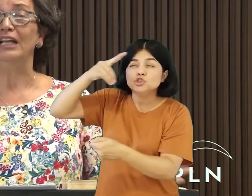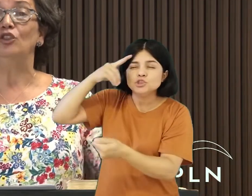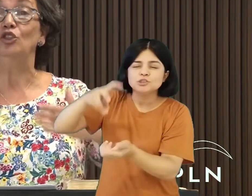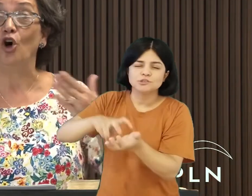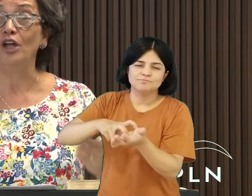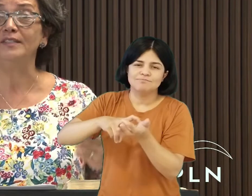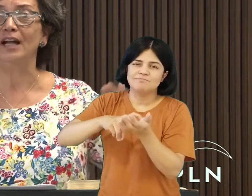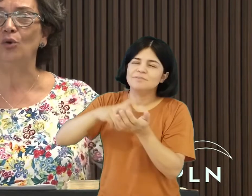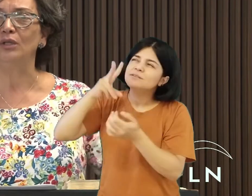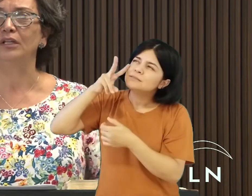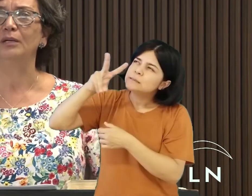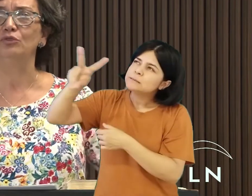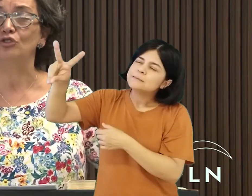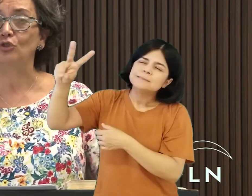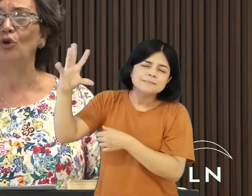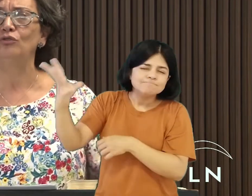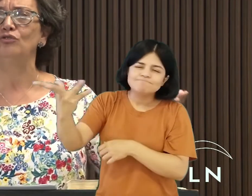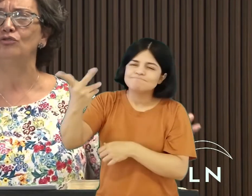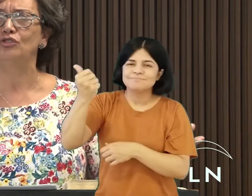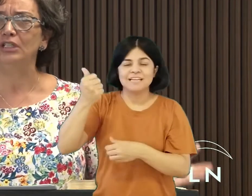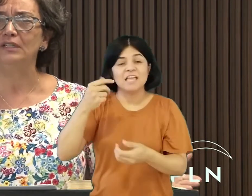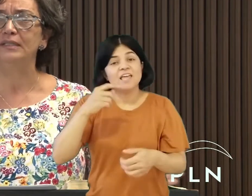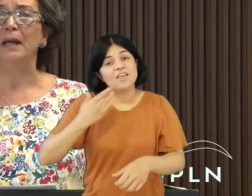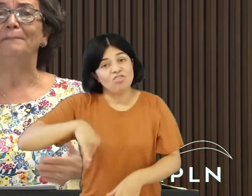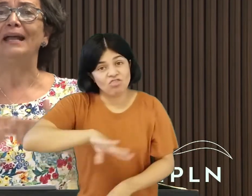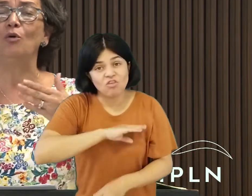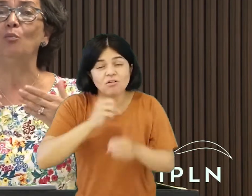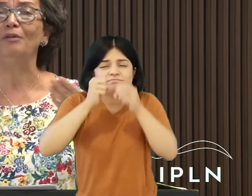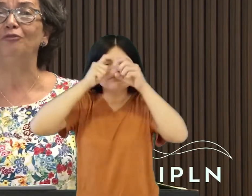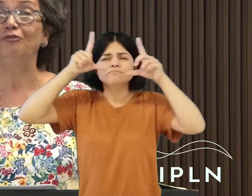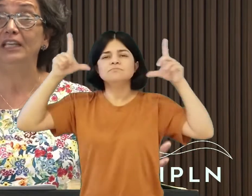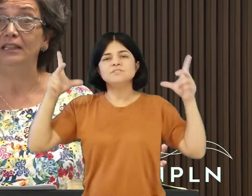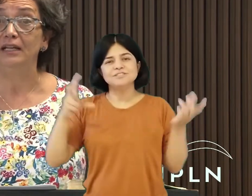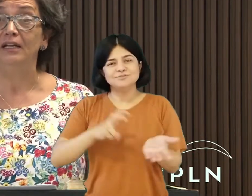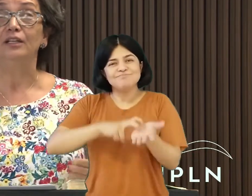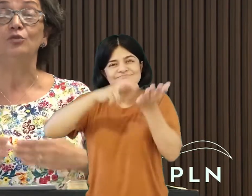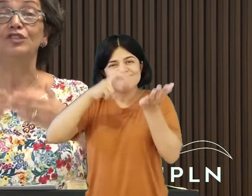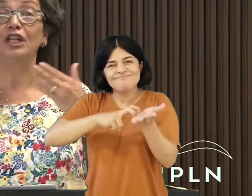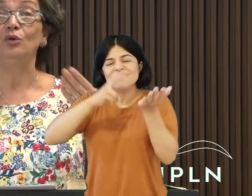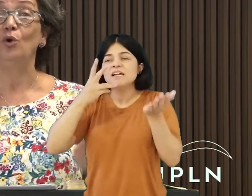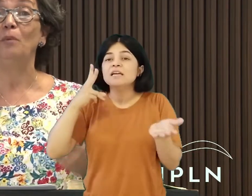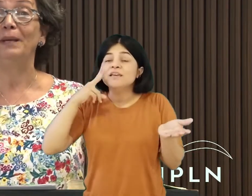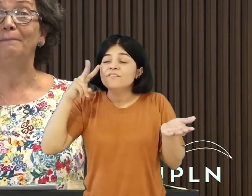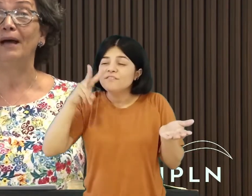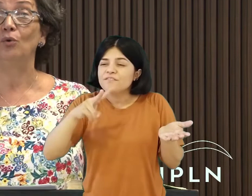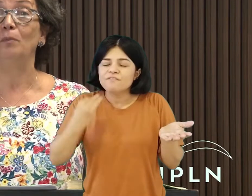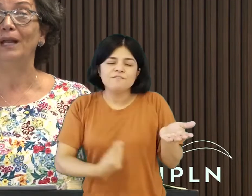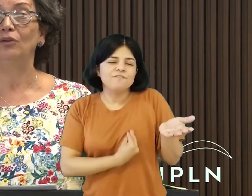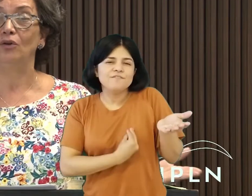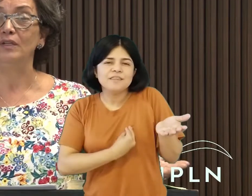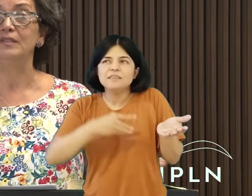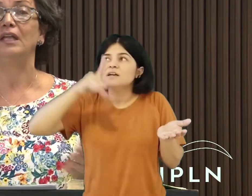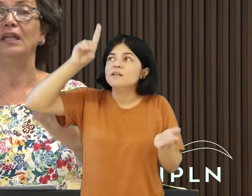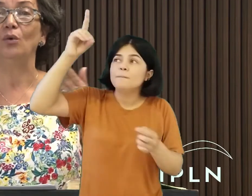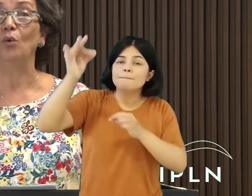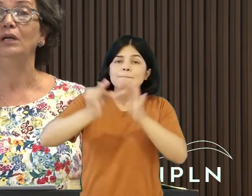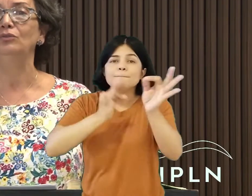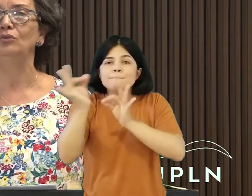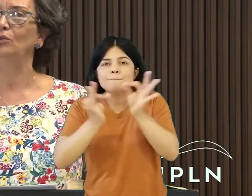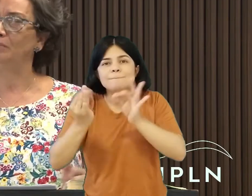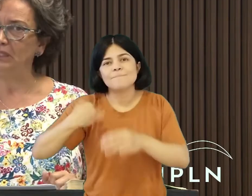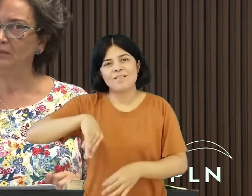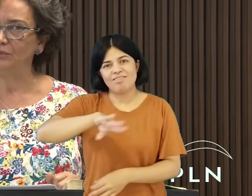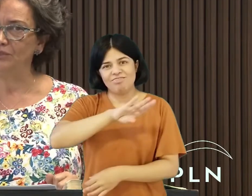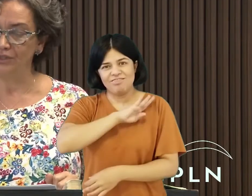acordamos. Nós acordamos todos os dias para uma vida que o Senhor preparou para nós